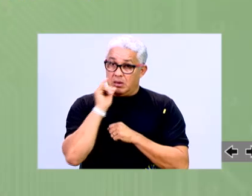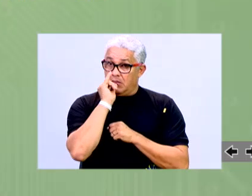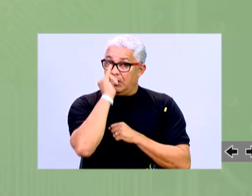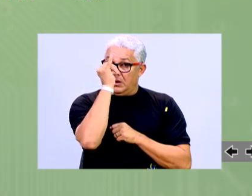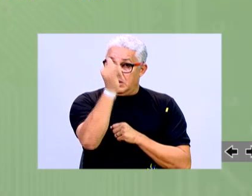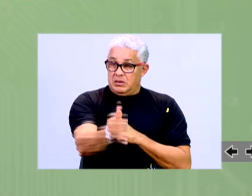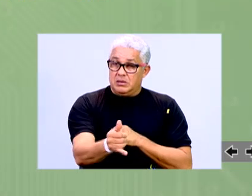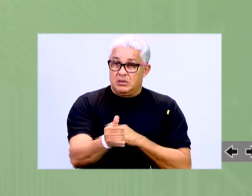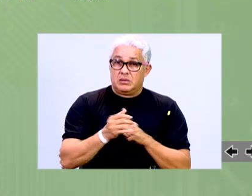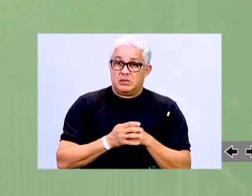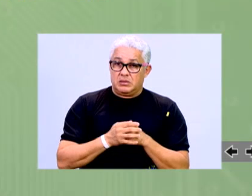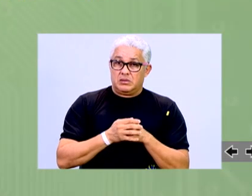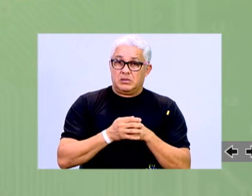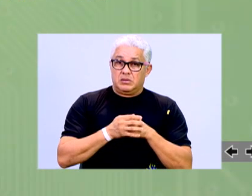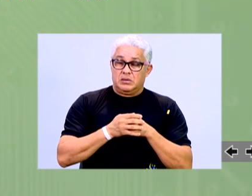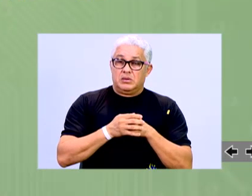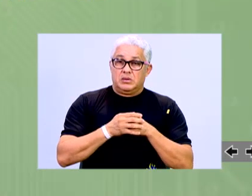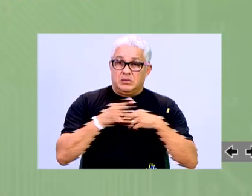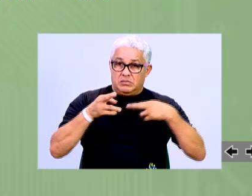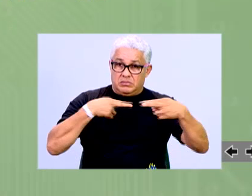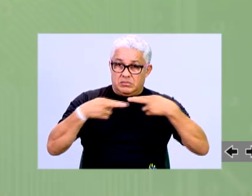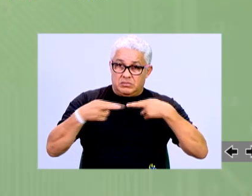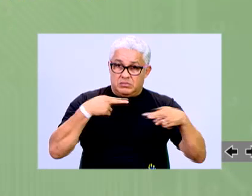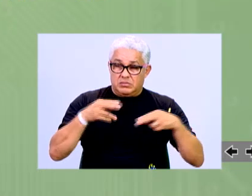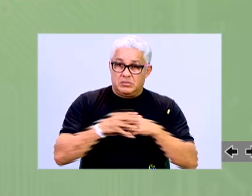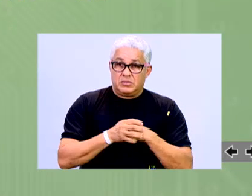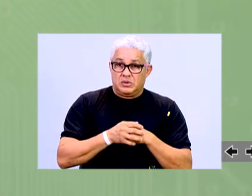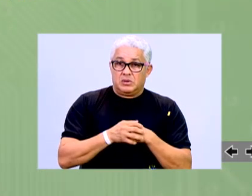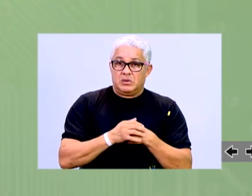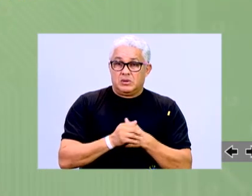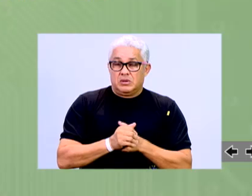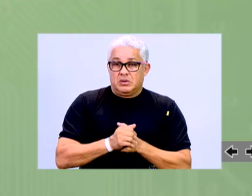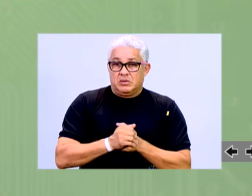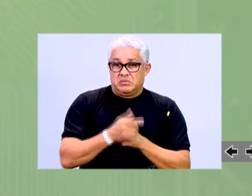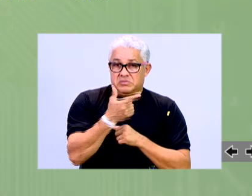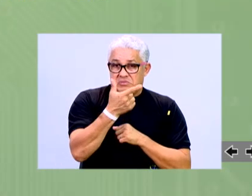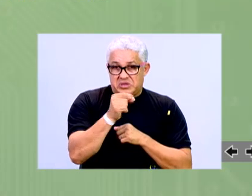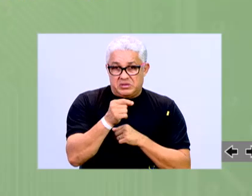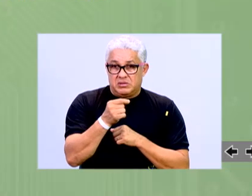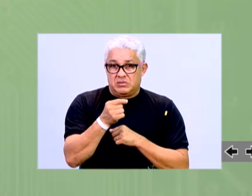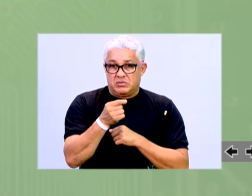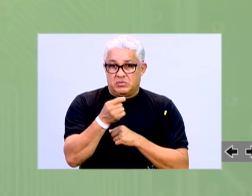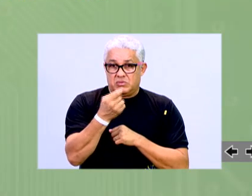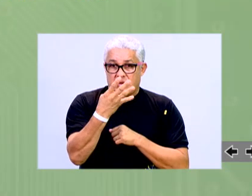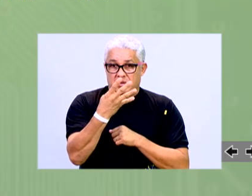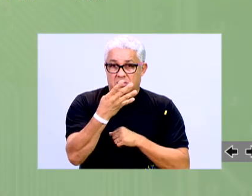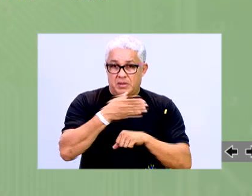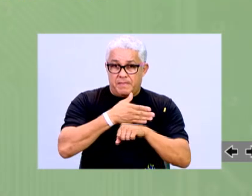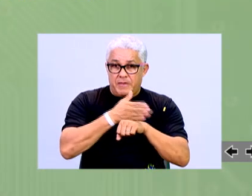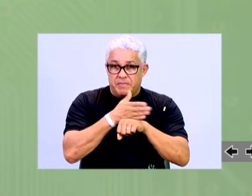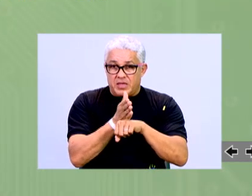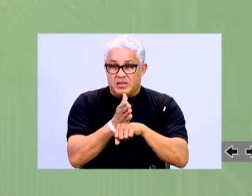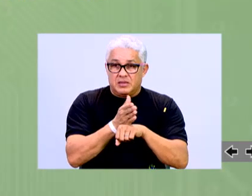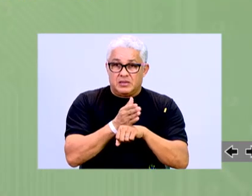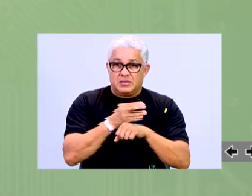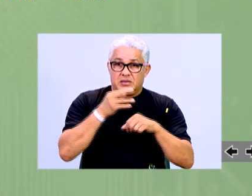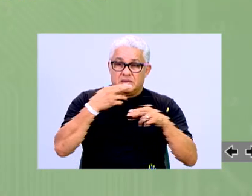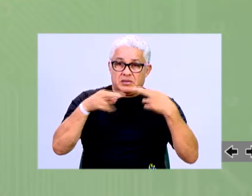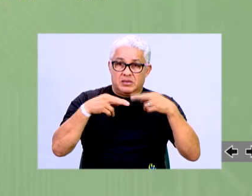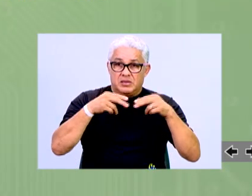a rede está fora do ar em 20, mais ou menos 4 segundos após a rede sair do